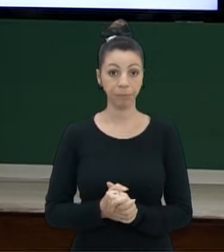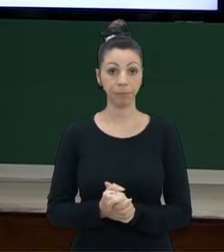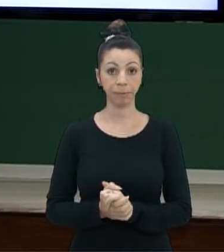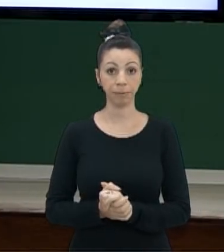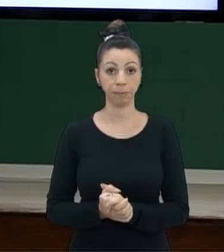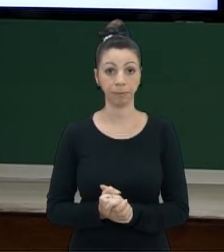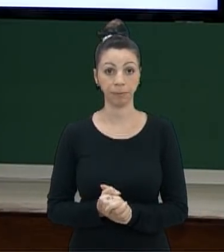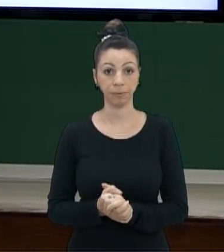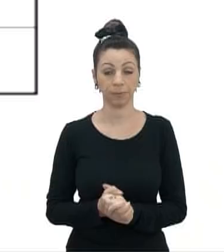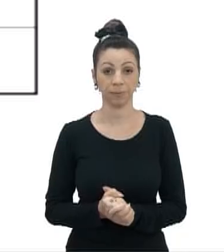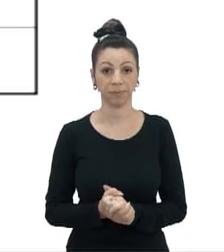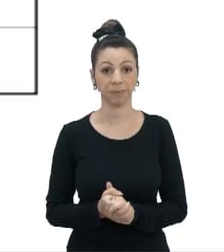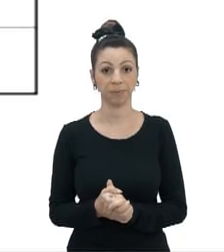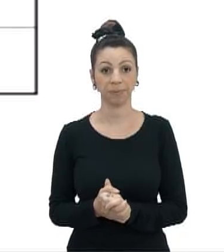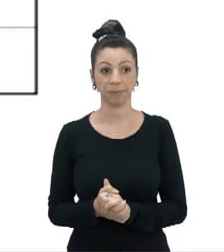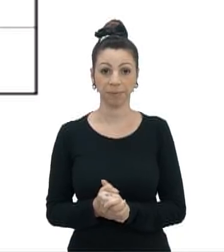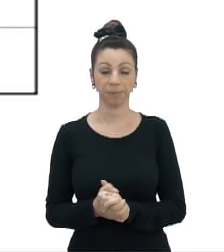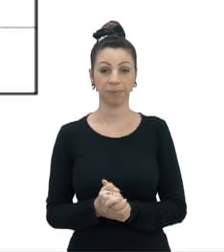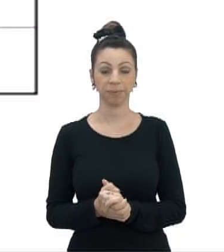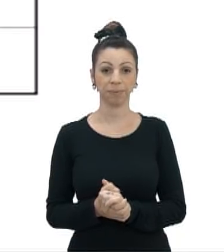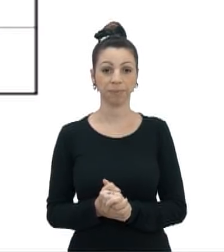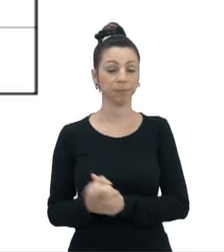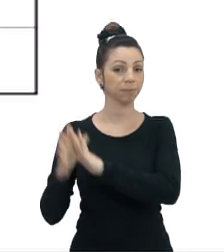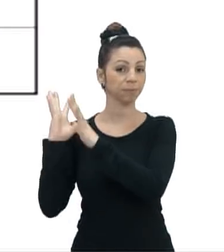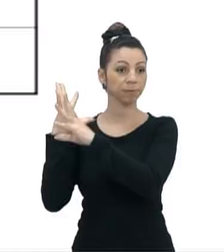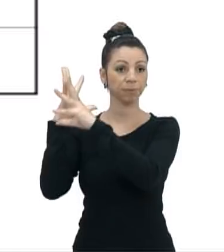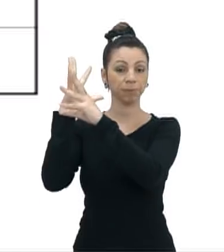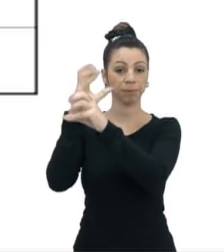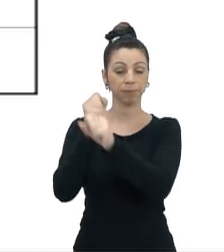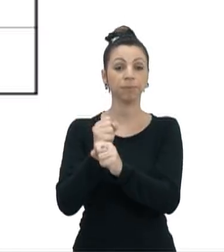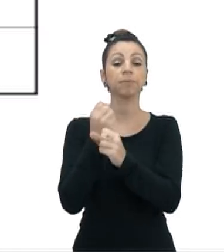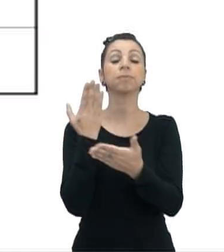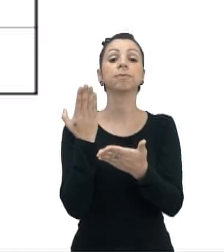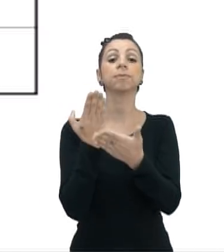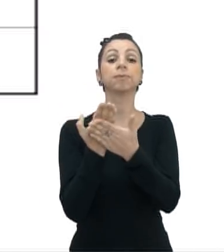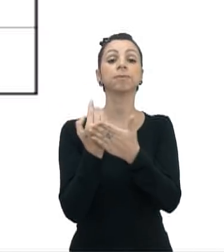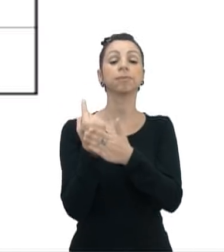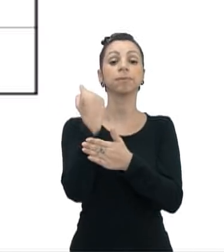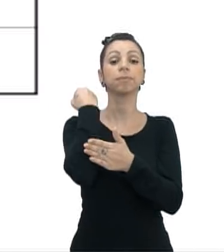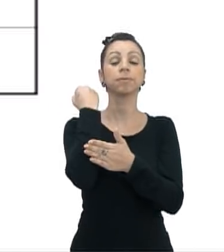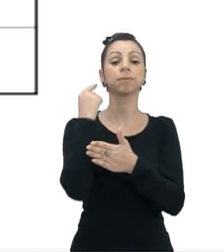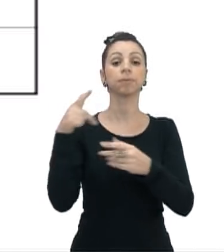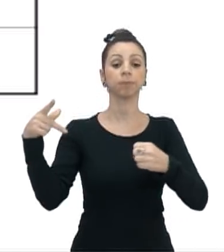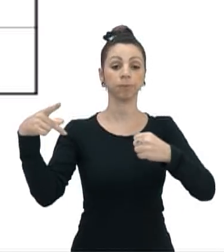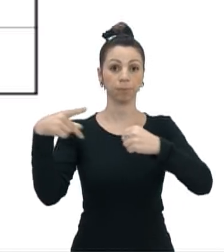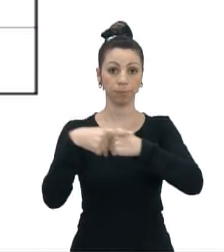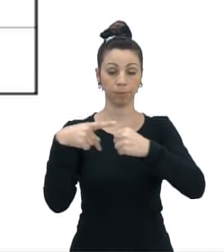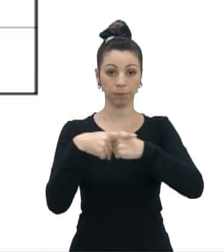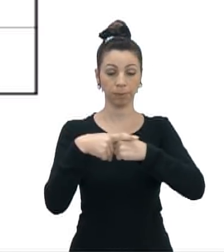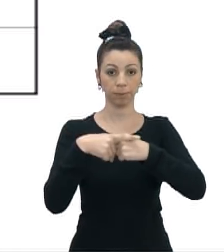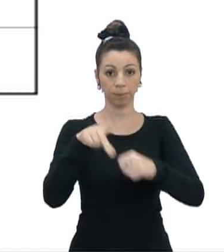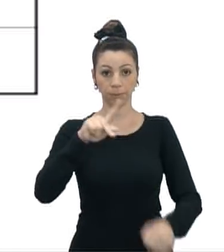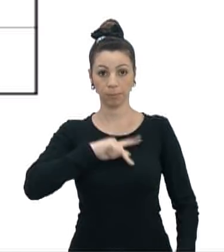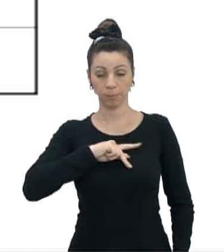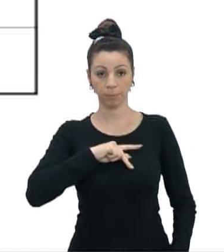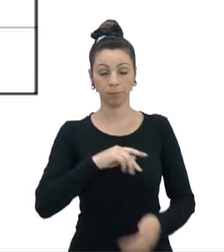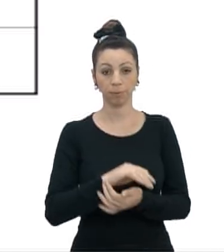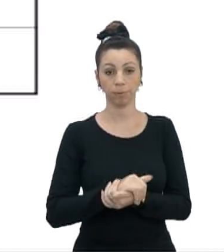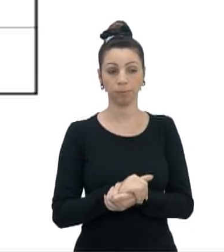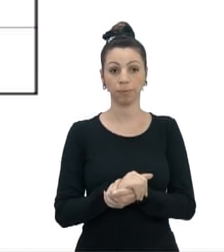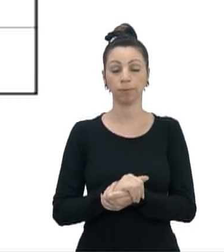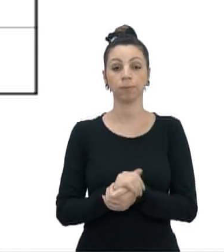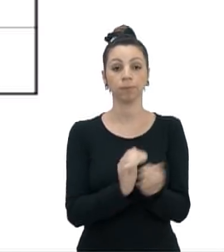continuar? Vamos relembrar, então, que na aula passada nós trabalhamos os pronomes pessoais. E eles